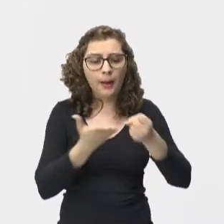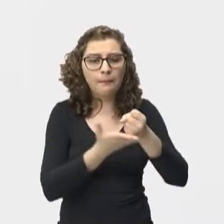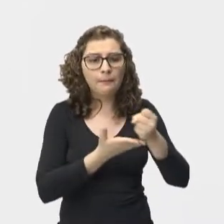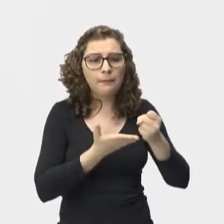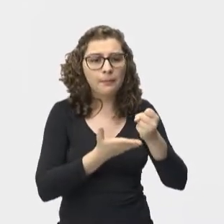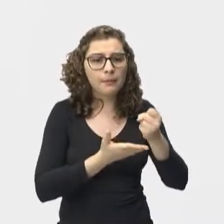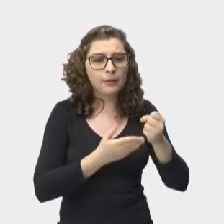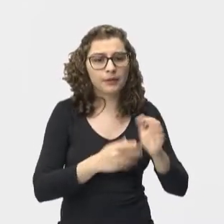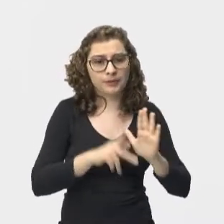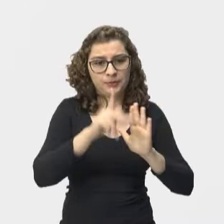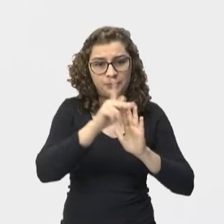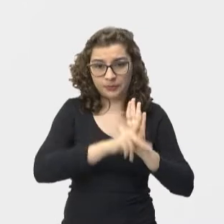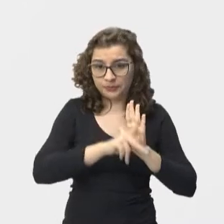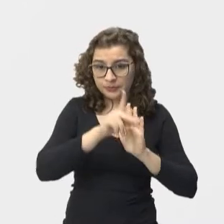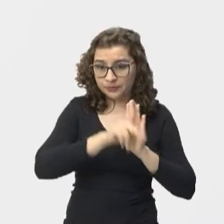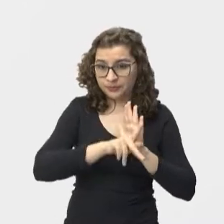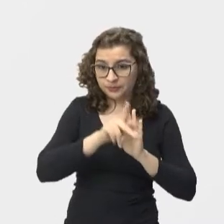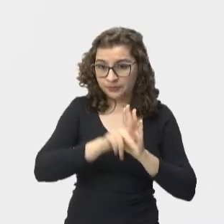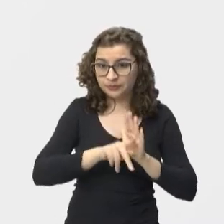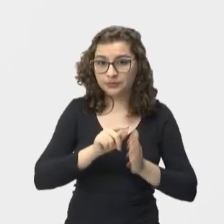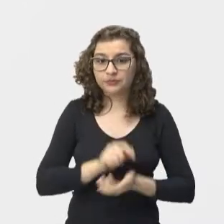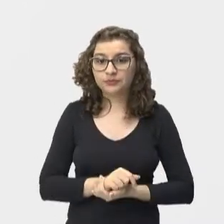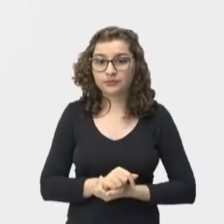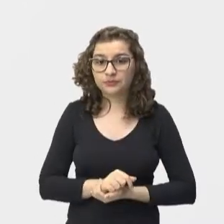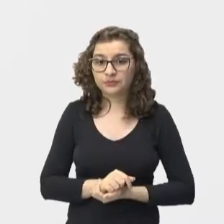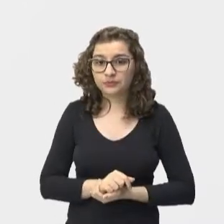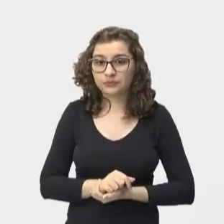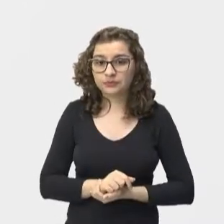instrumentos de planejamento,